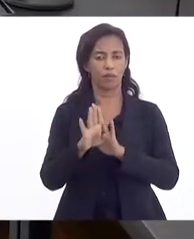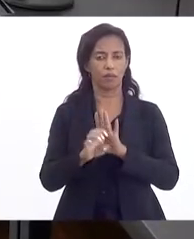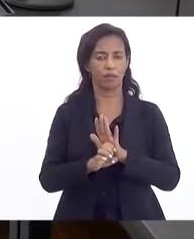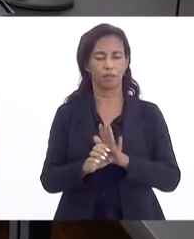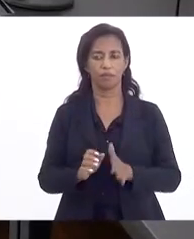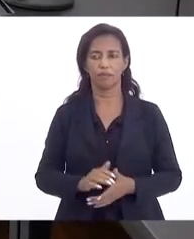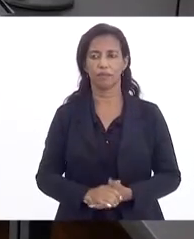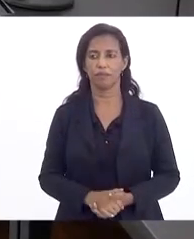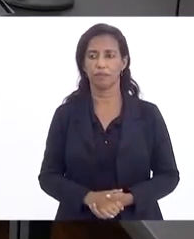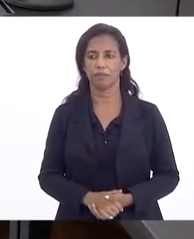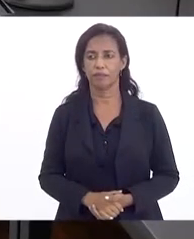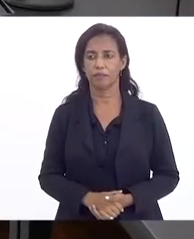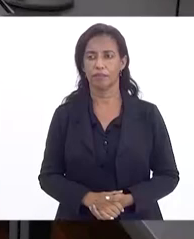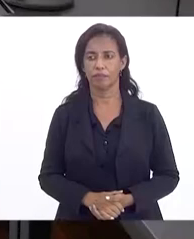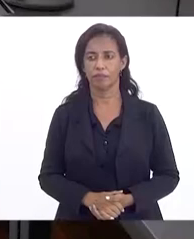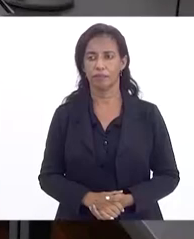emendas.